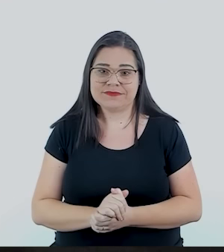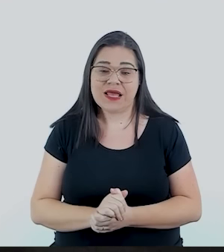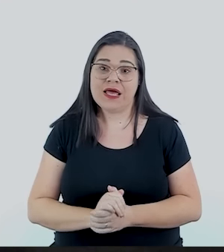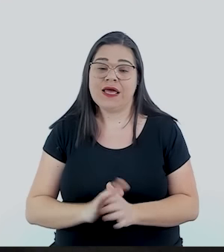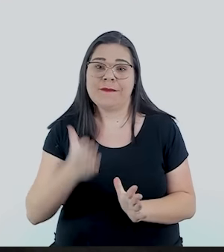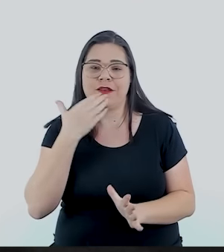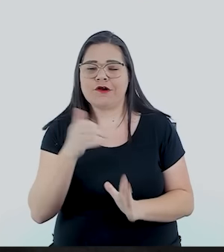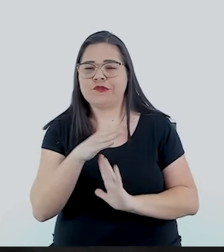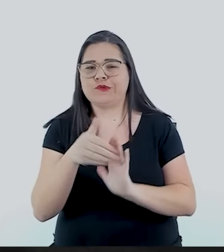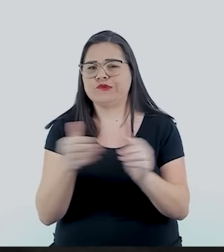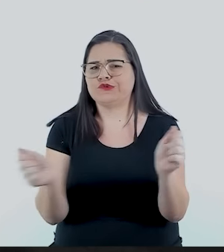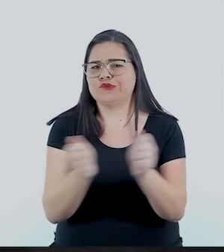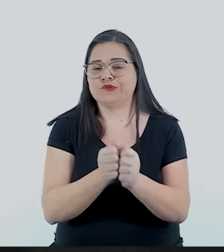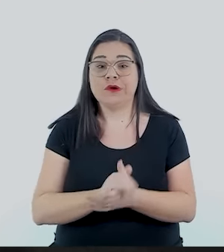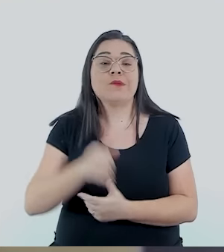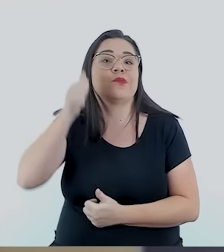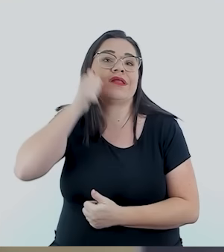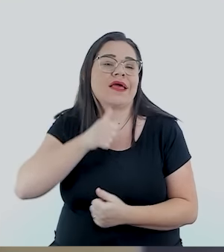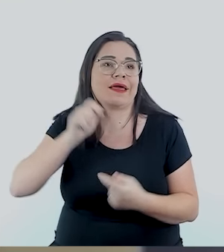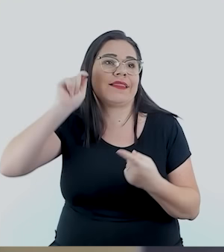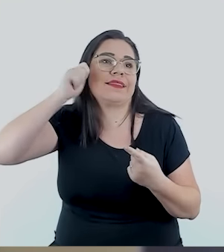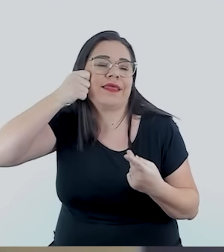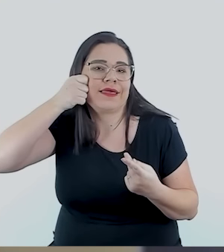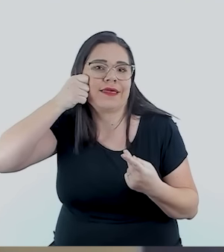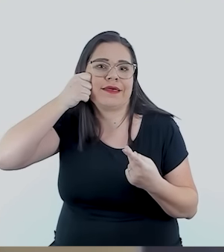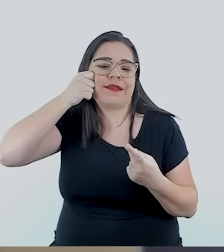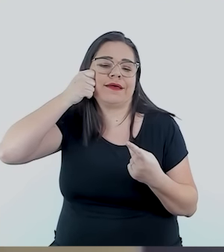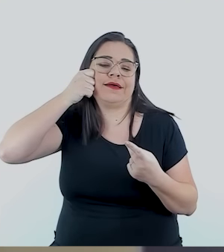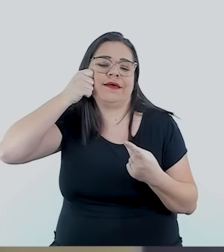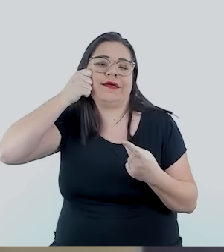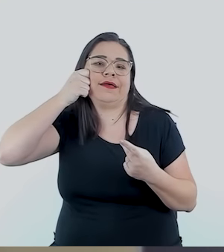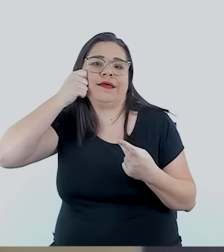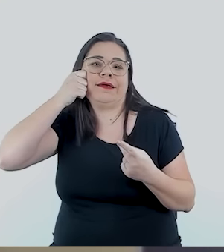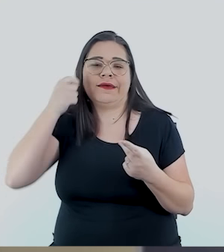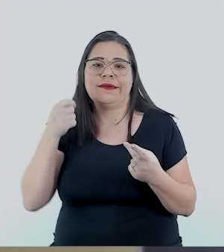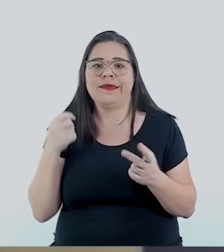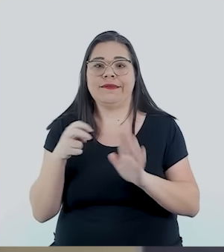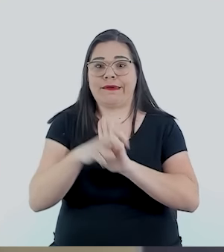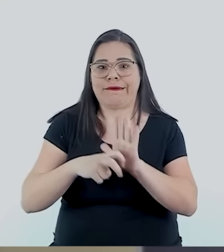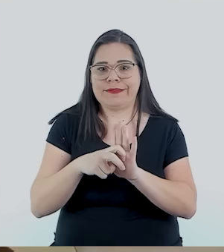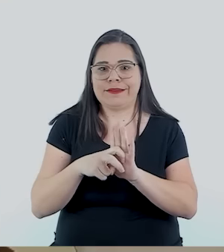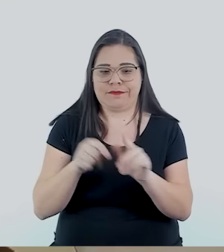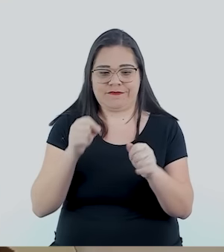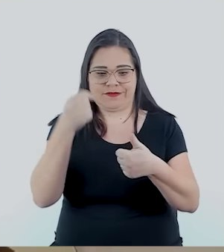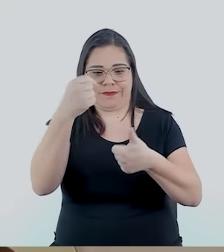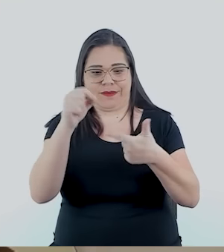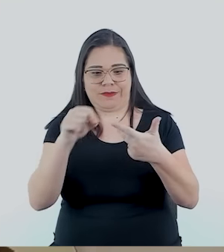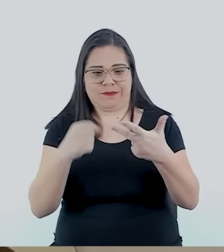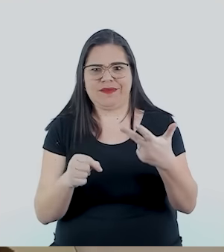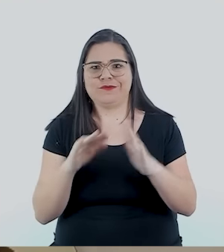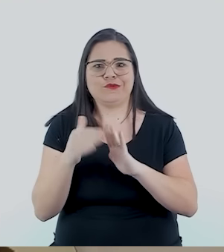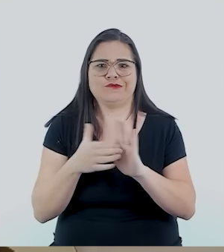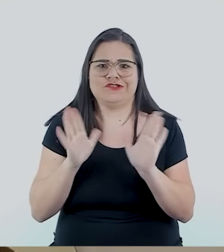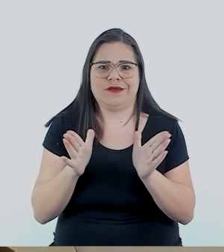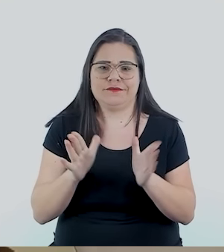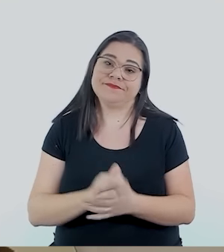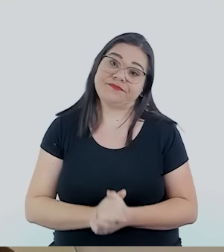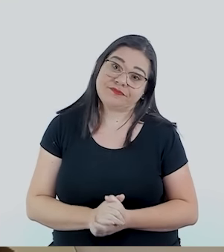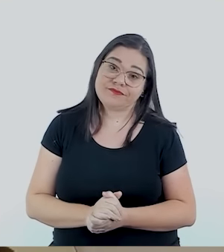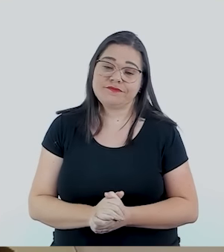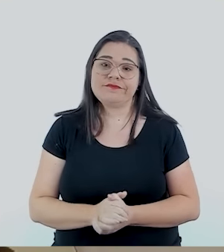né então bota por exemplo uma mulher negra na cadeira para dar ali dois cheques né ainda tem todas essas questões que a gente